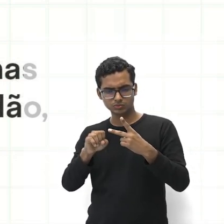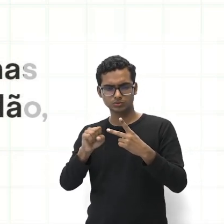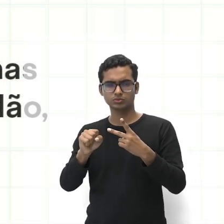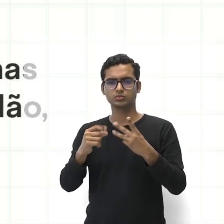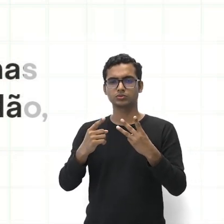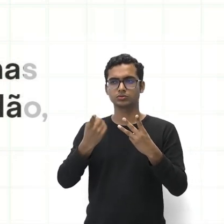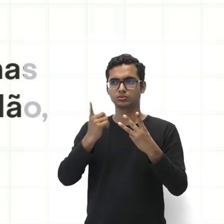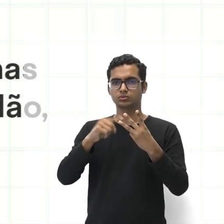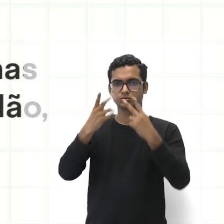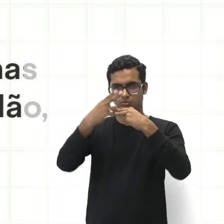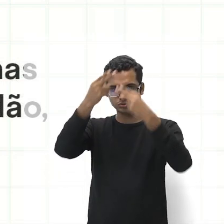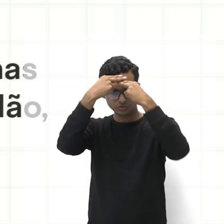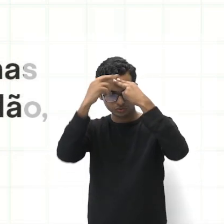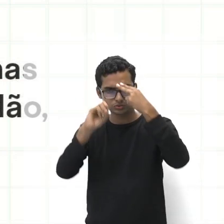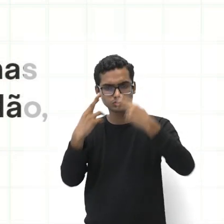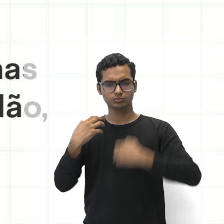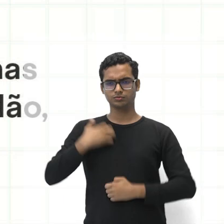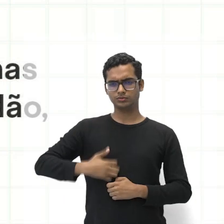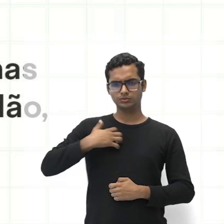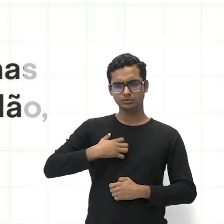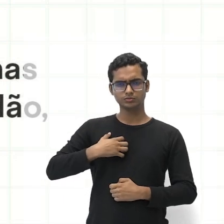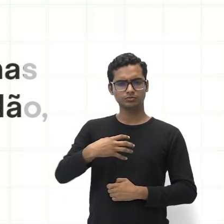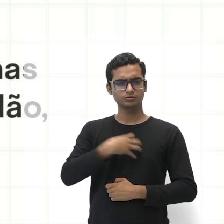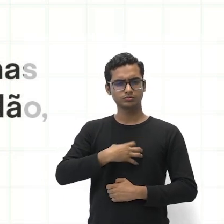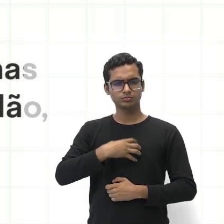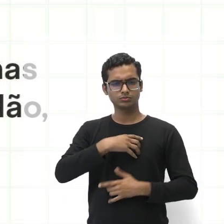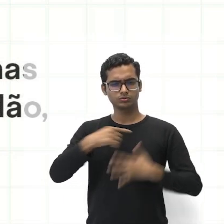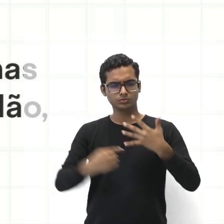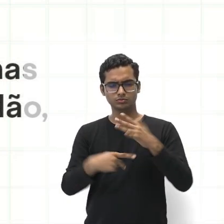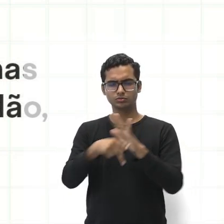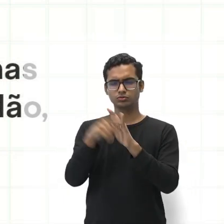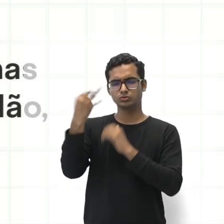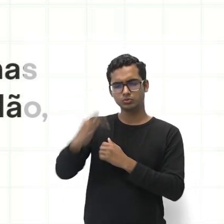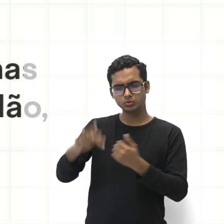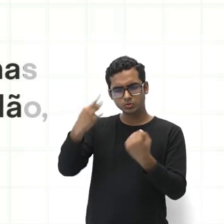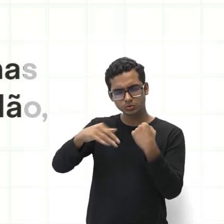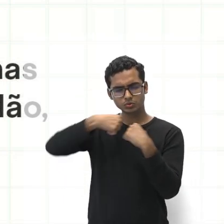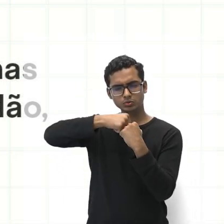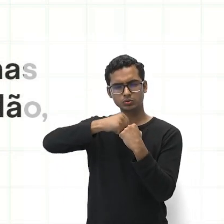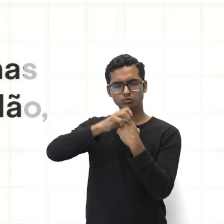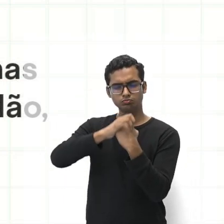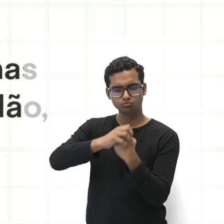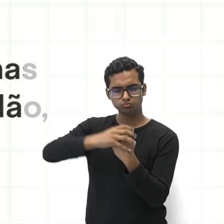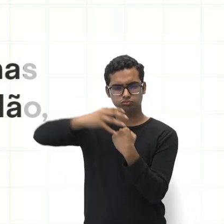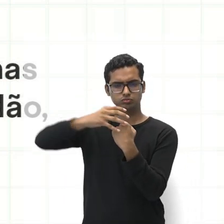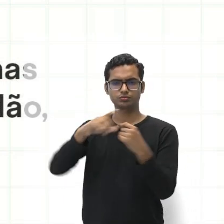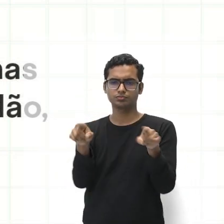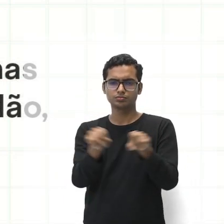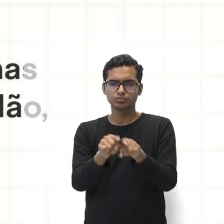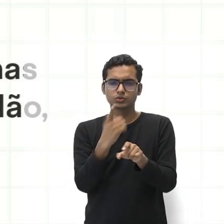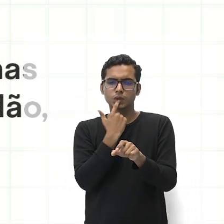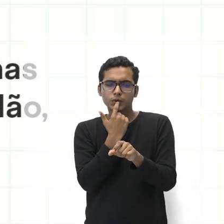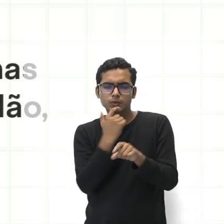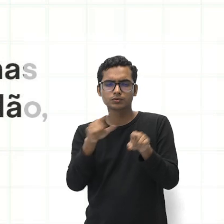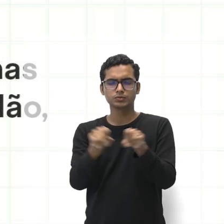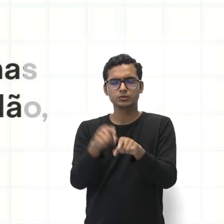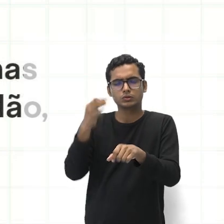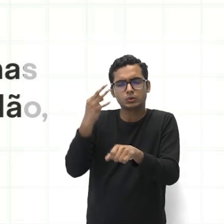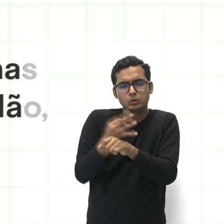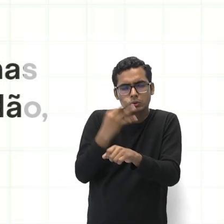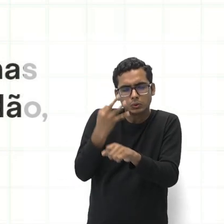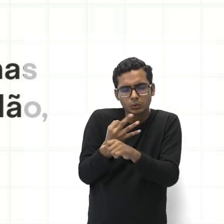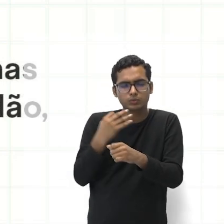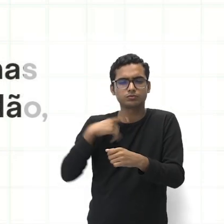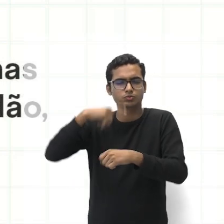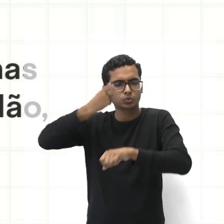mesmo estresse, tendo ali como sintoma dor, inchaço, vermelhidão, rigidez e